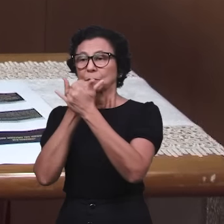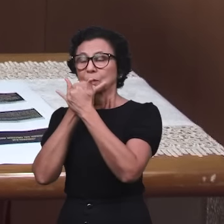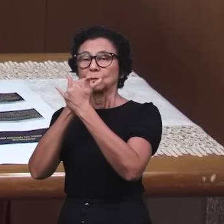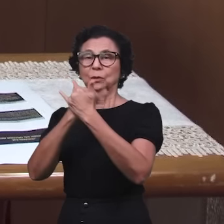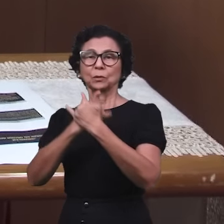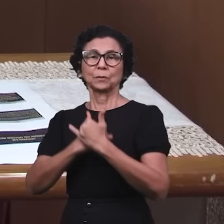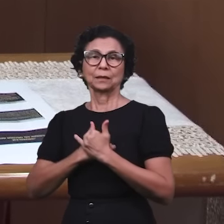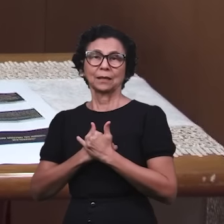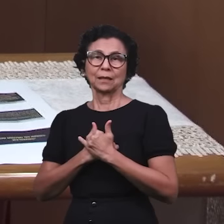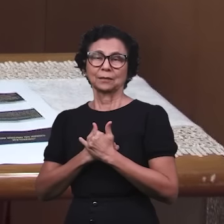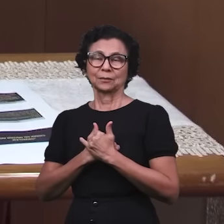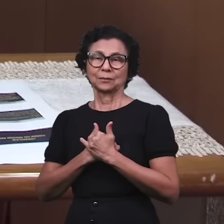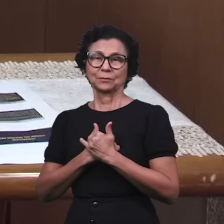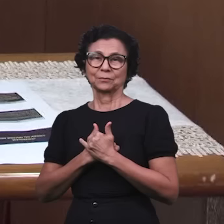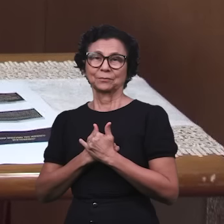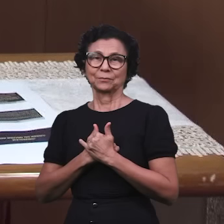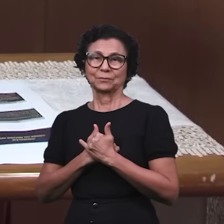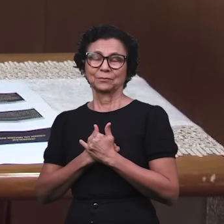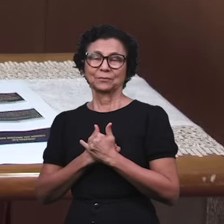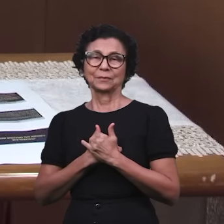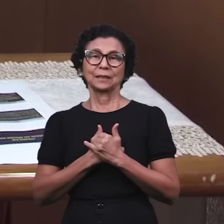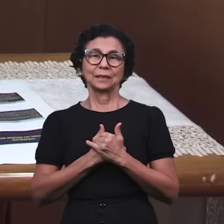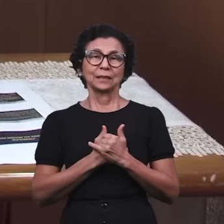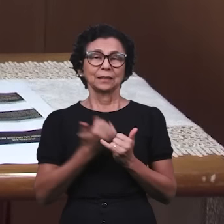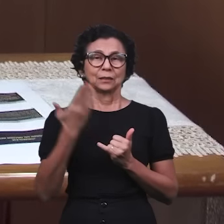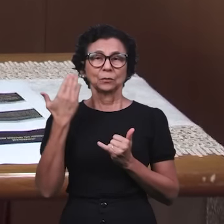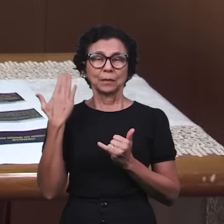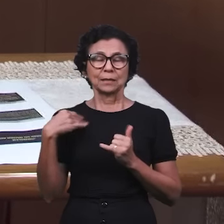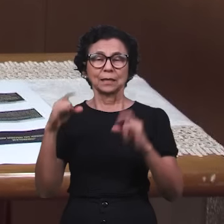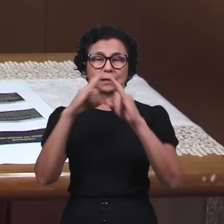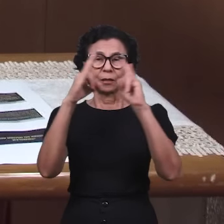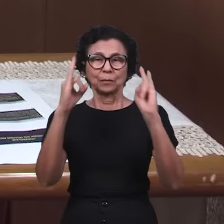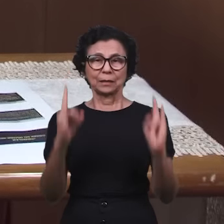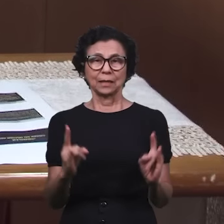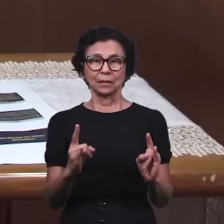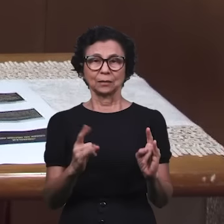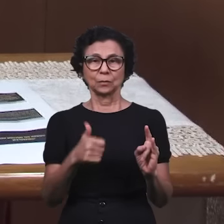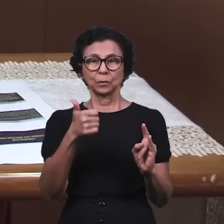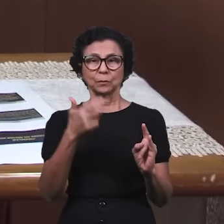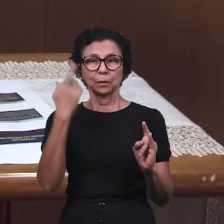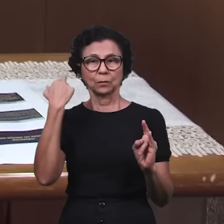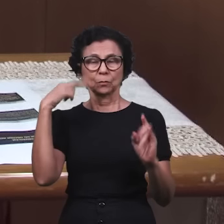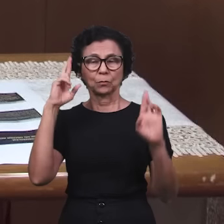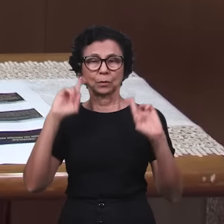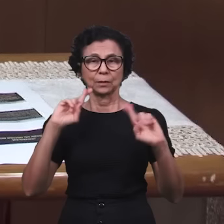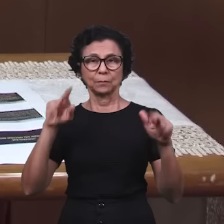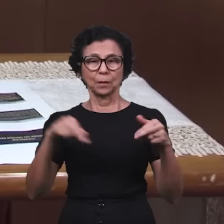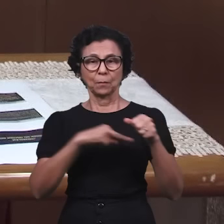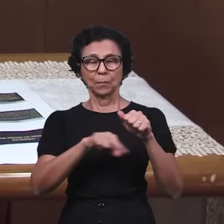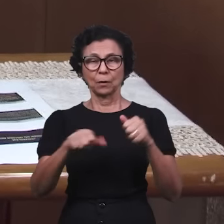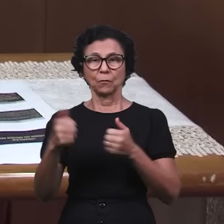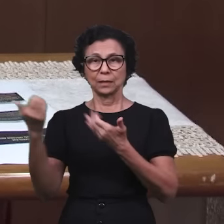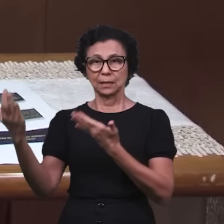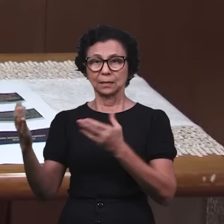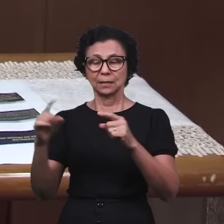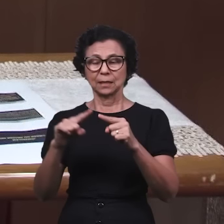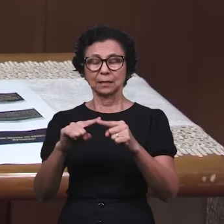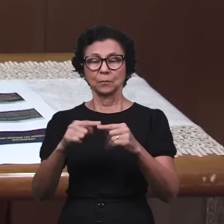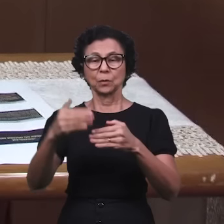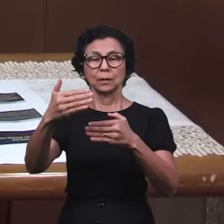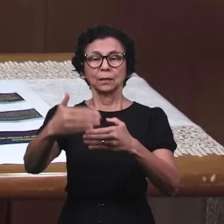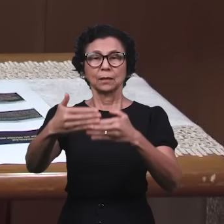importante. Mas, então, ele reestabeleceu o culto, o sacrifício, restabeleceu a palavra e pela